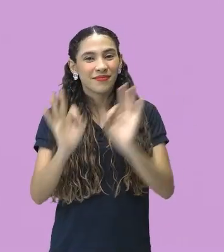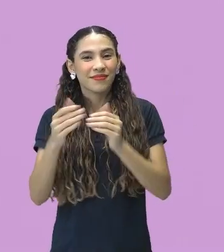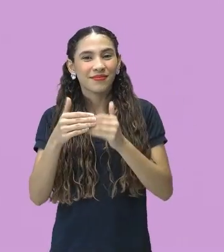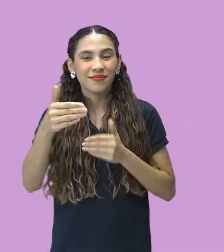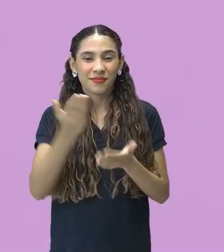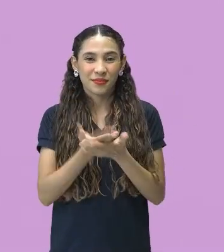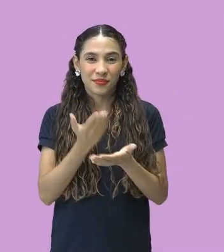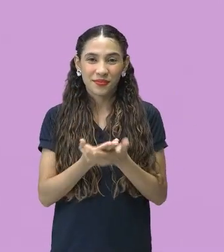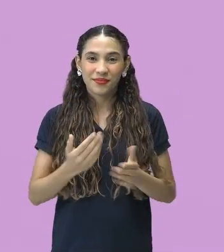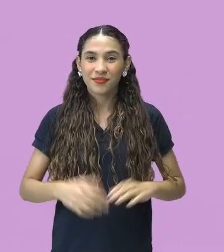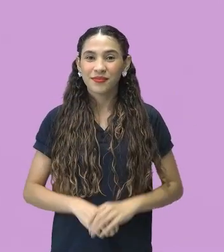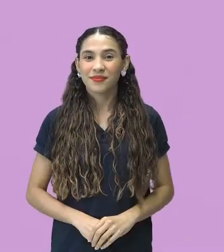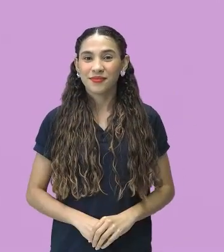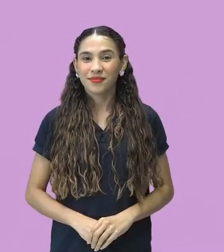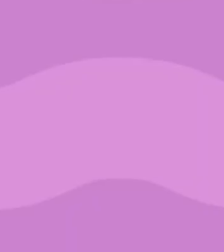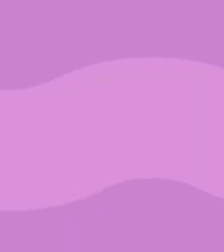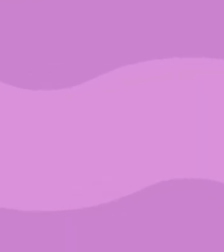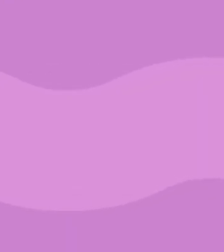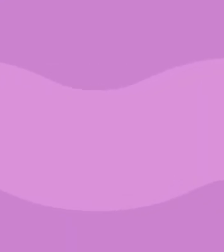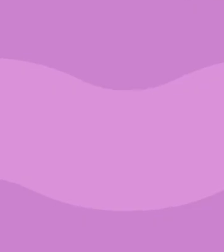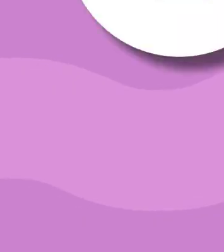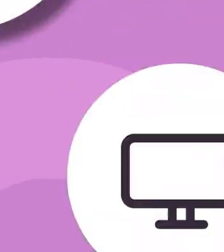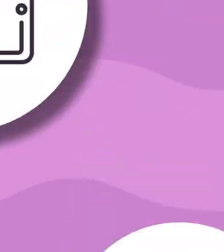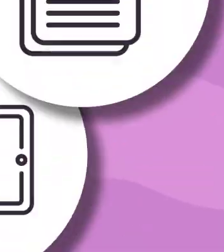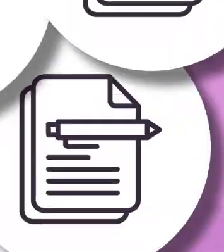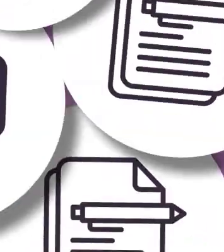demora, vamos à nossa aula.